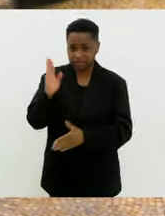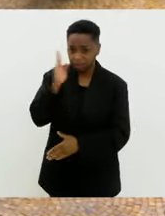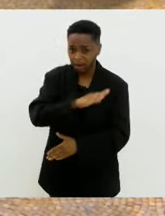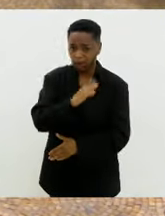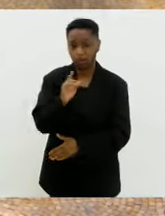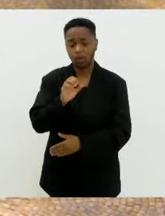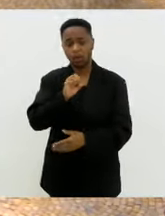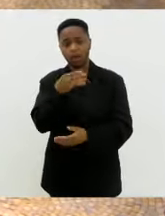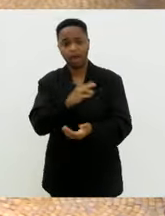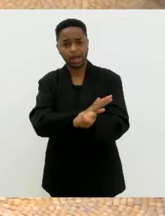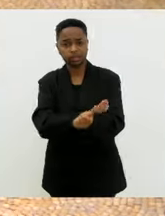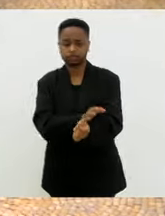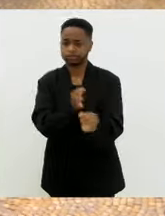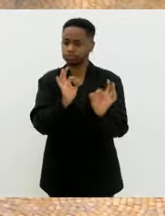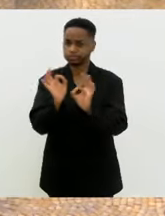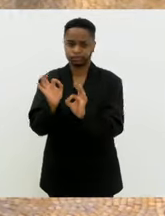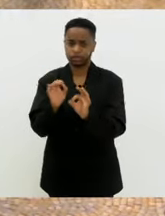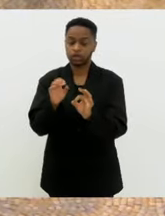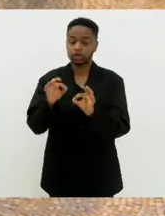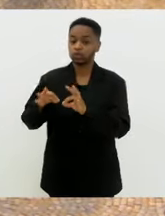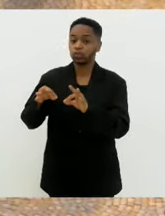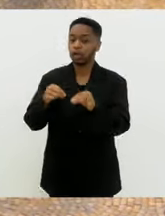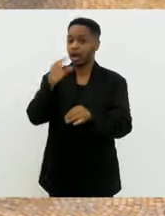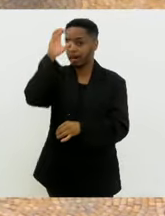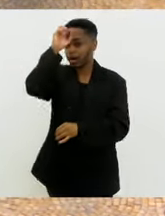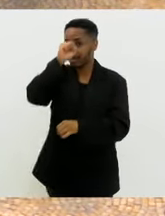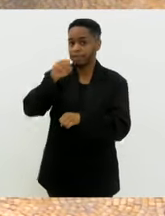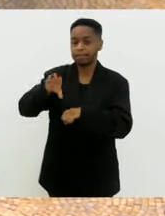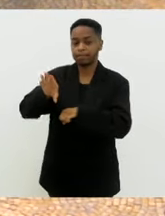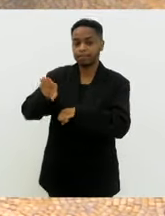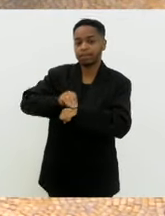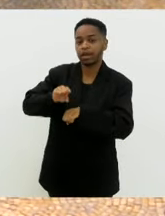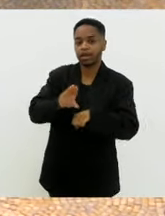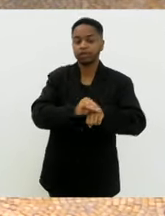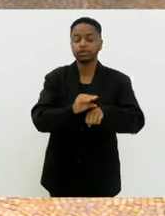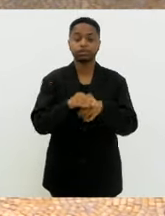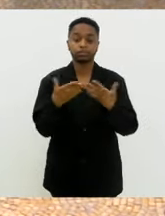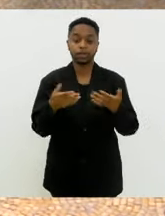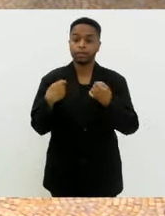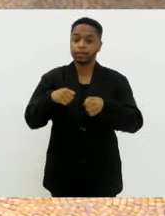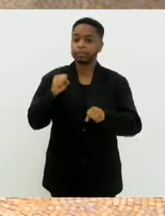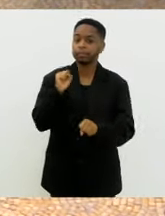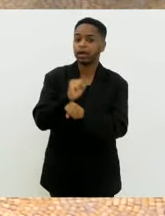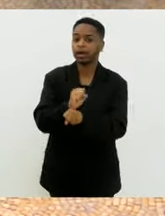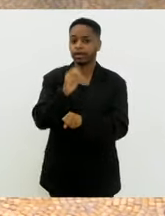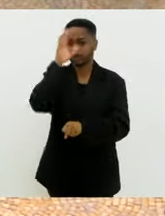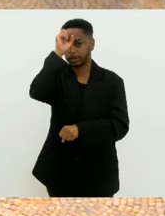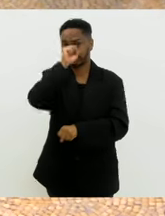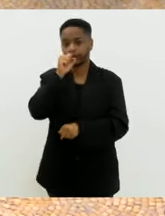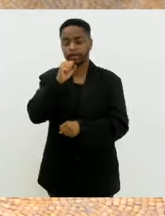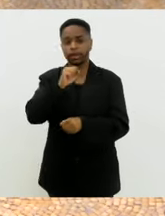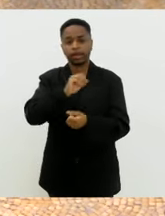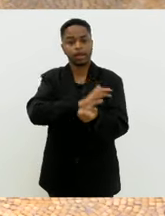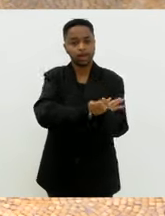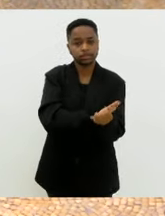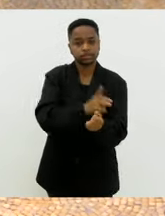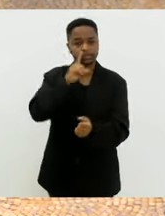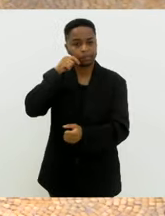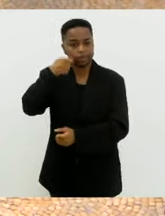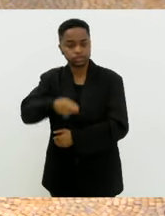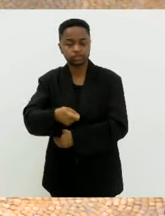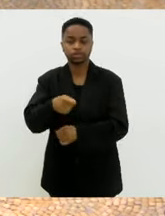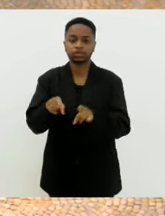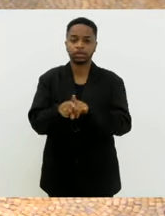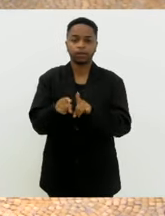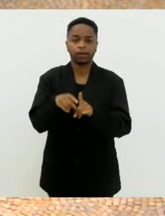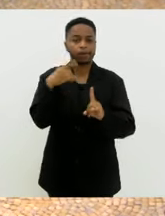racista. As pessoas aprendem a ser. Então tem que desaprender a ser racista, a ser machista, a